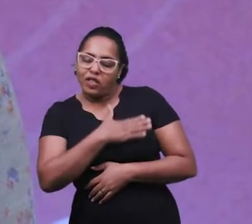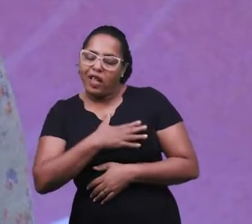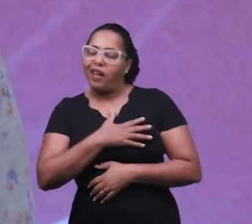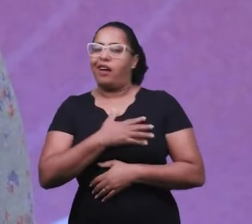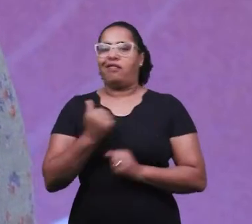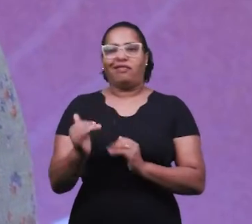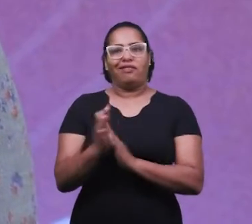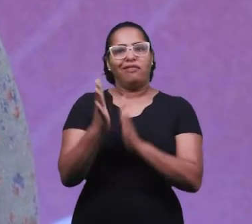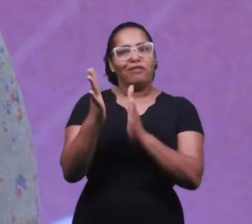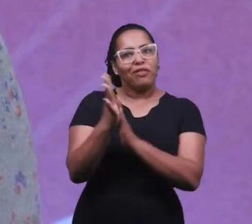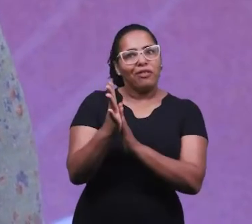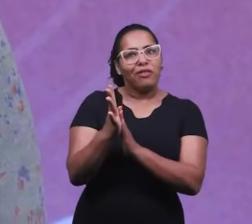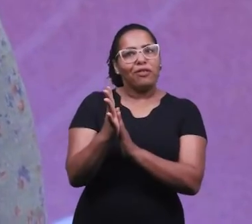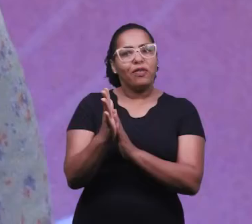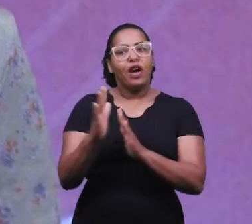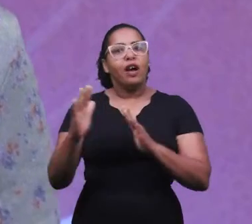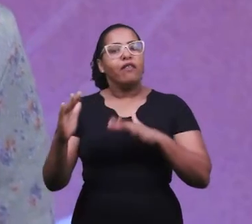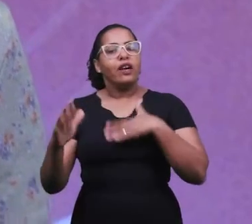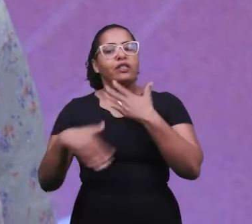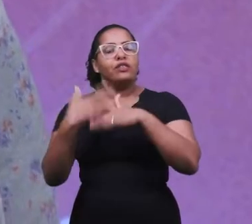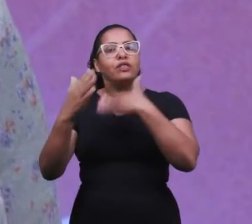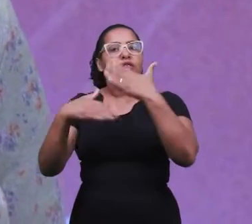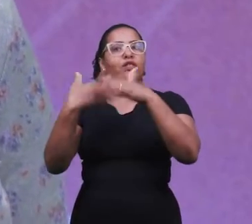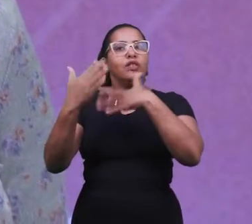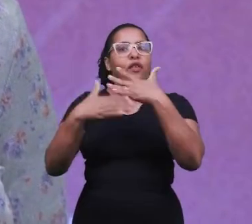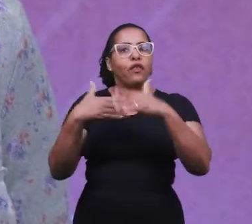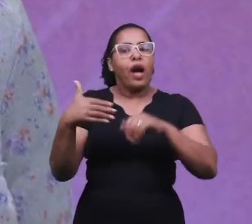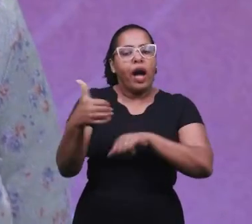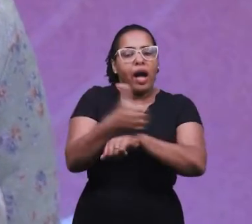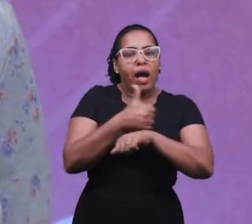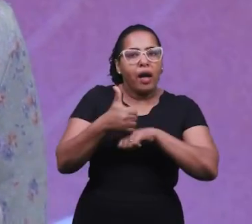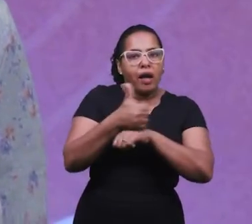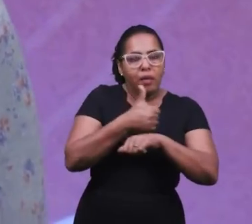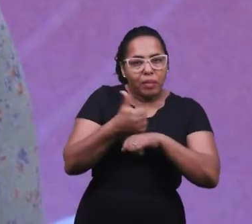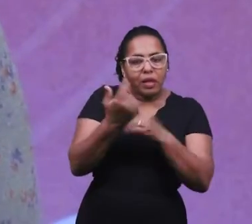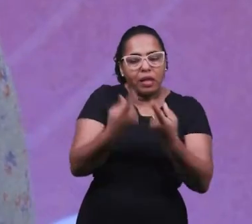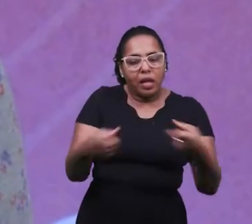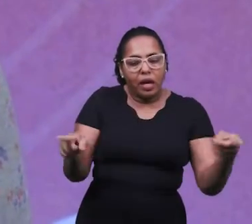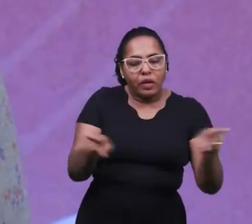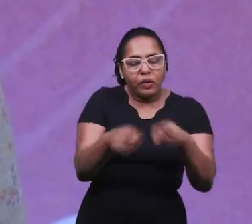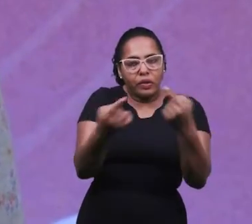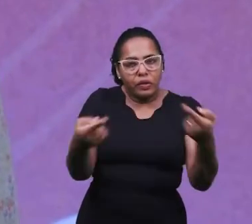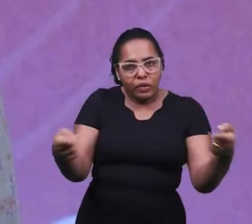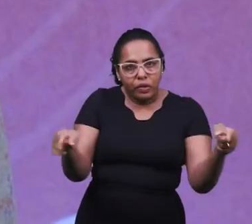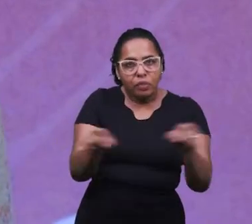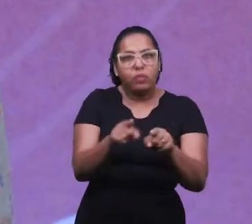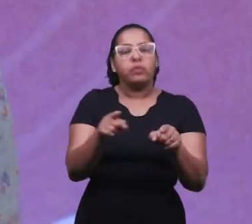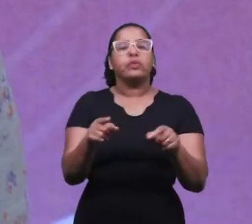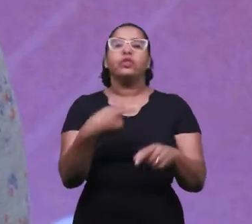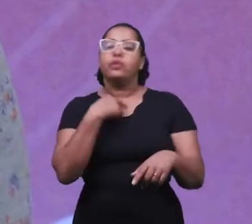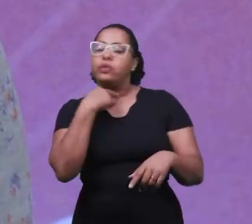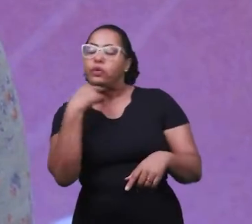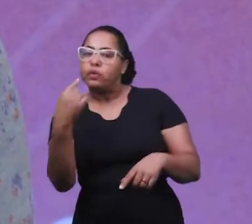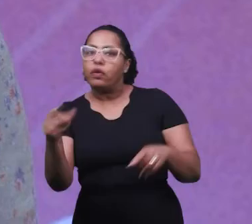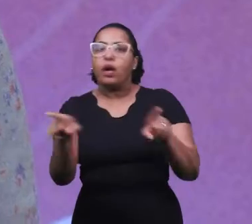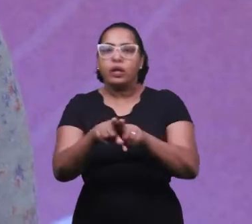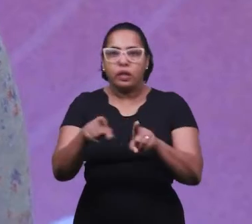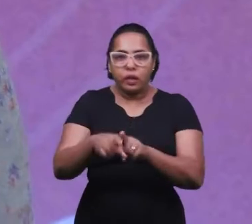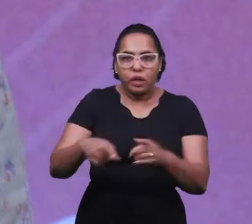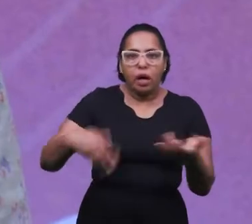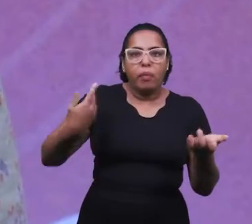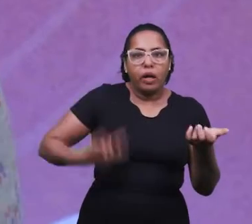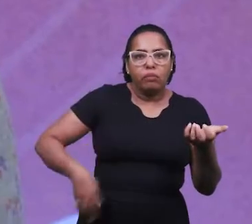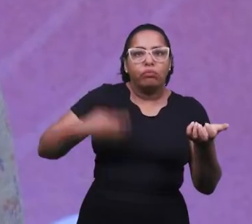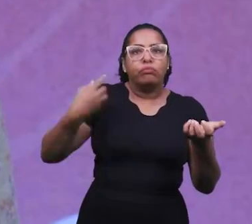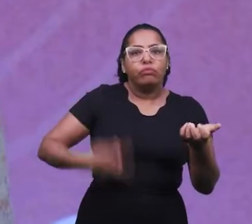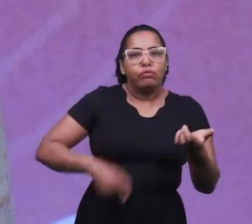ele vai passar a desenvolver habilidades musicais, não só em relação à voz, mas também em relação aos instrumentos. Então,